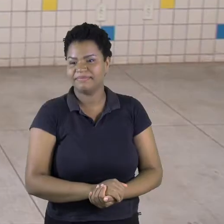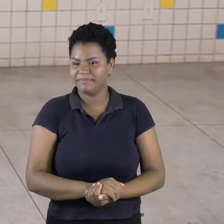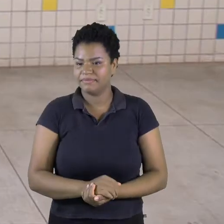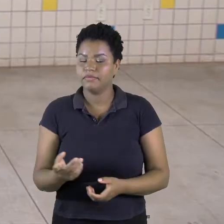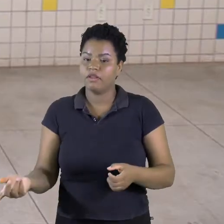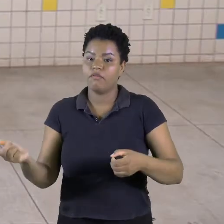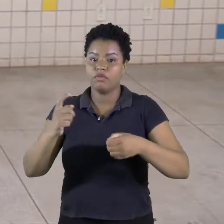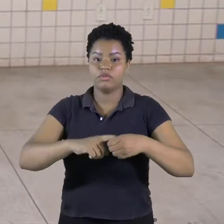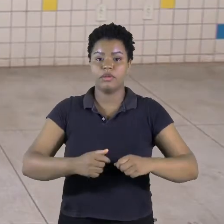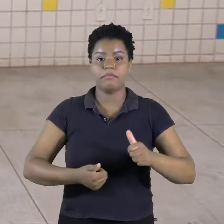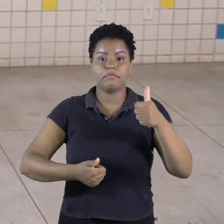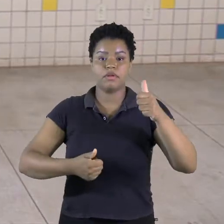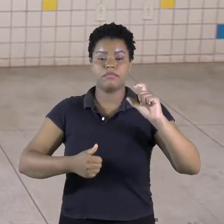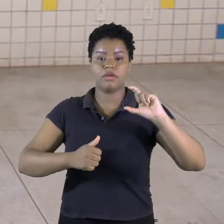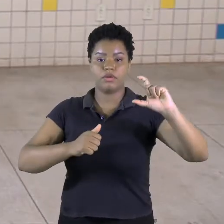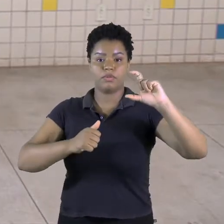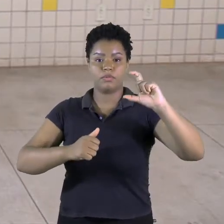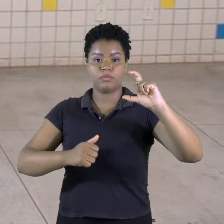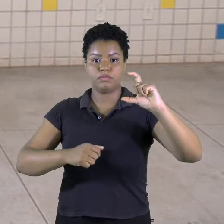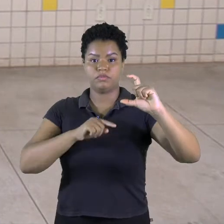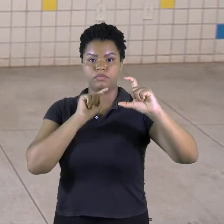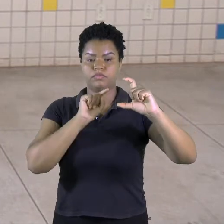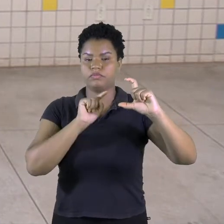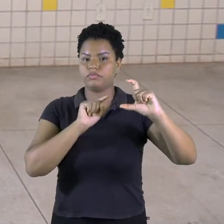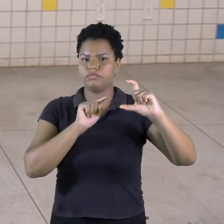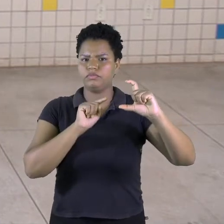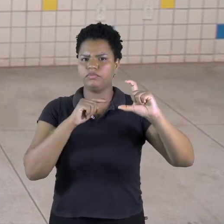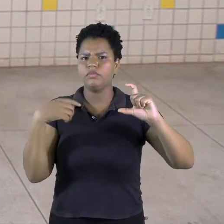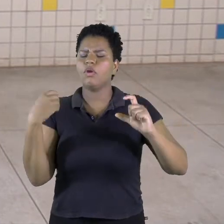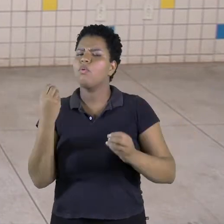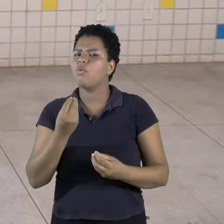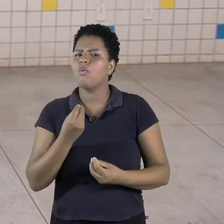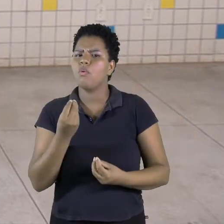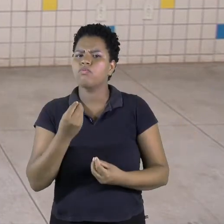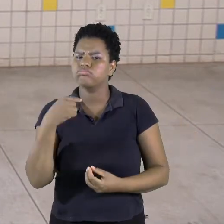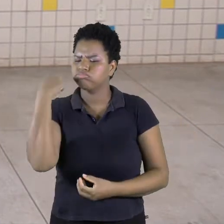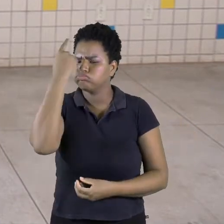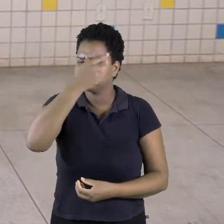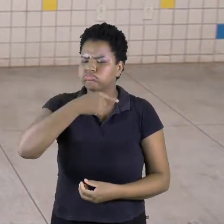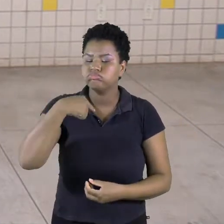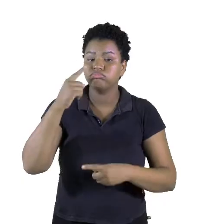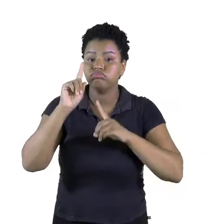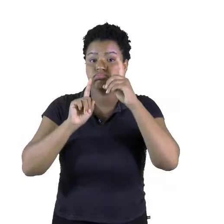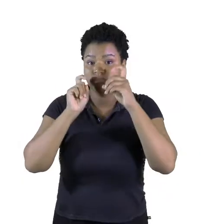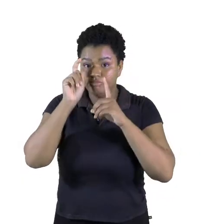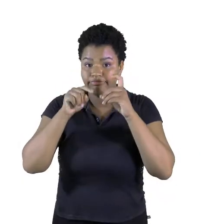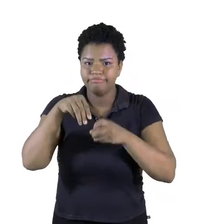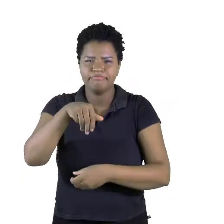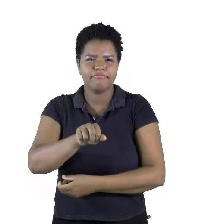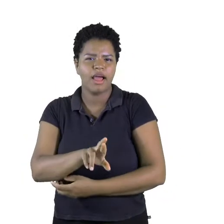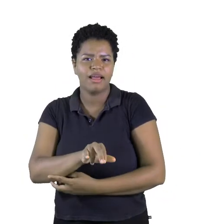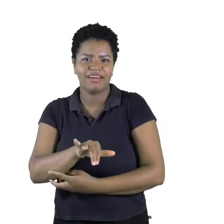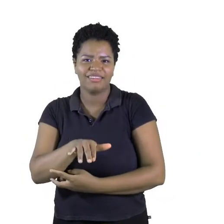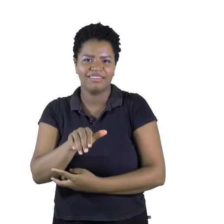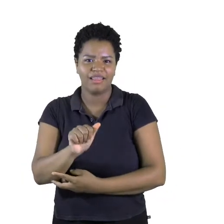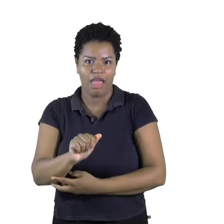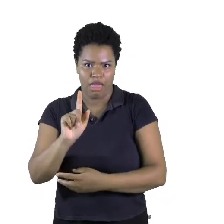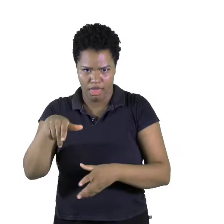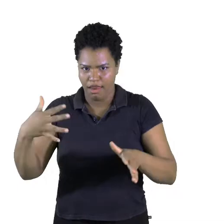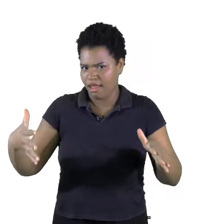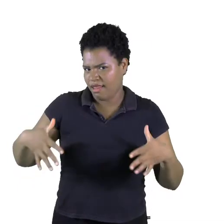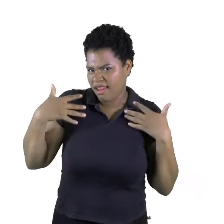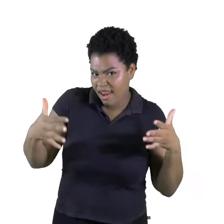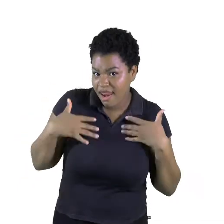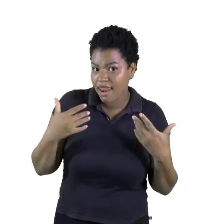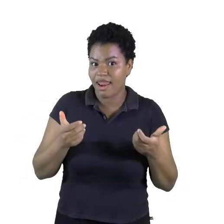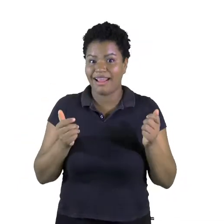quadrinho. Como que estava a carinha de Marina no início? Serelepe, feliz, alegre? Quando